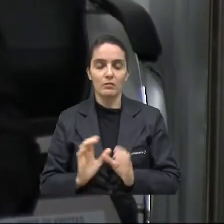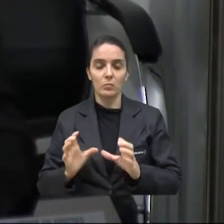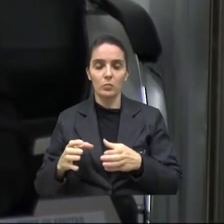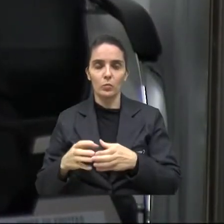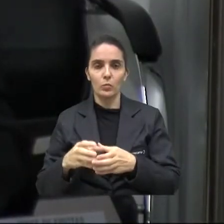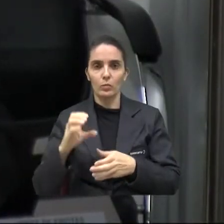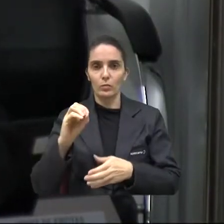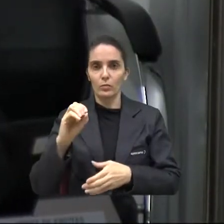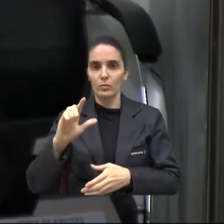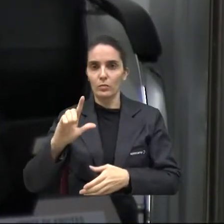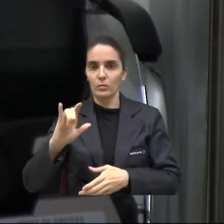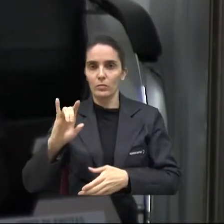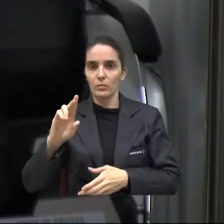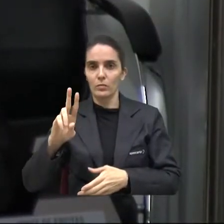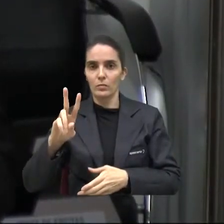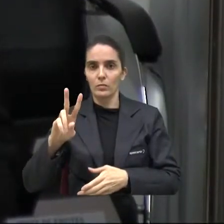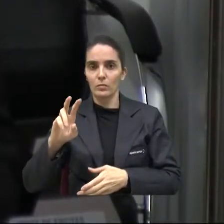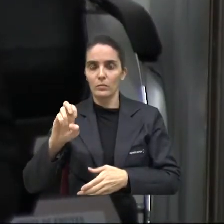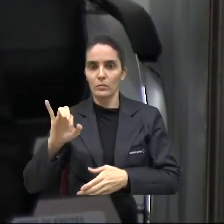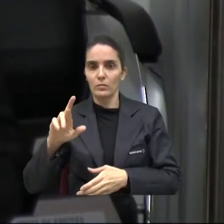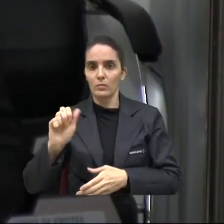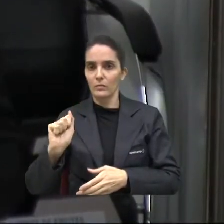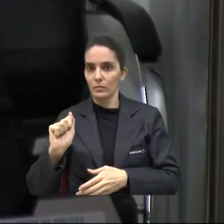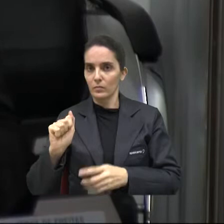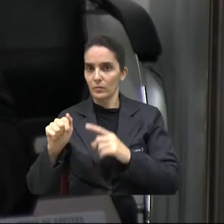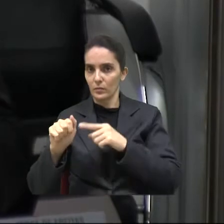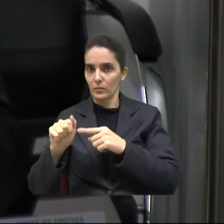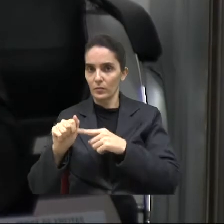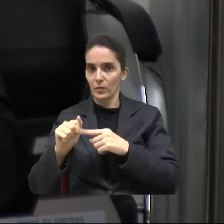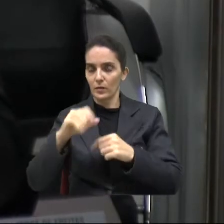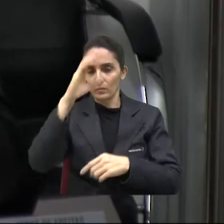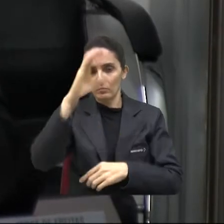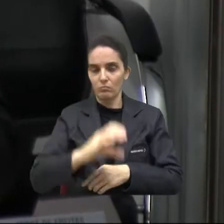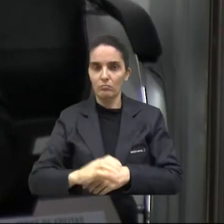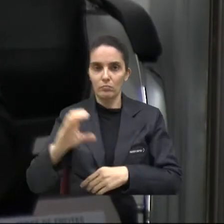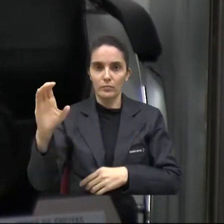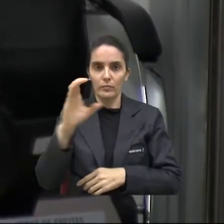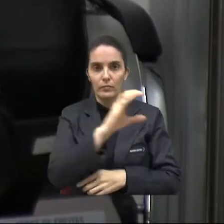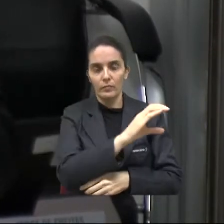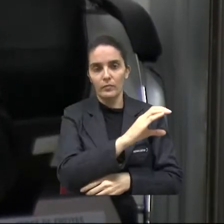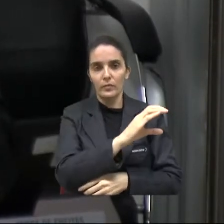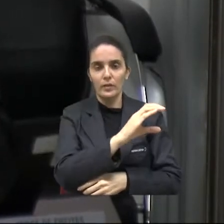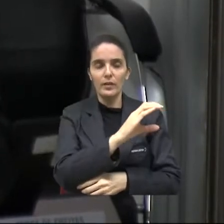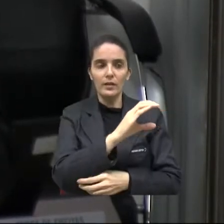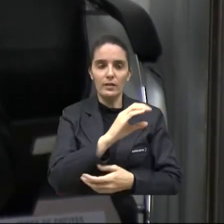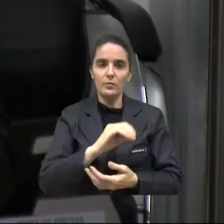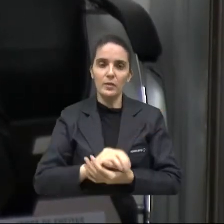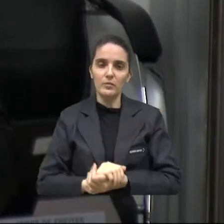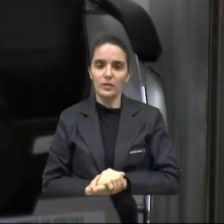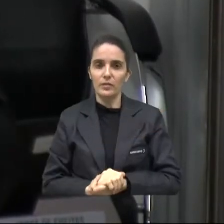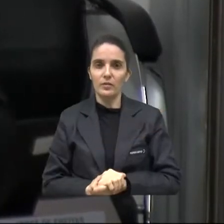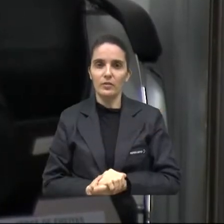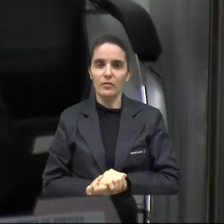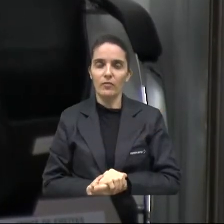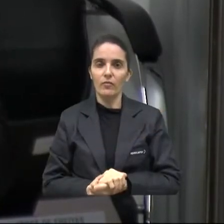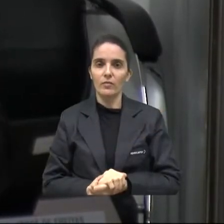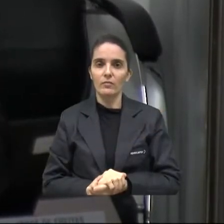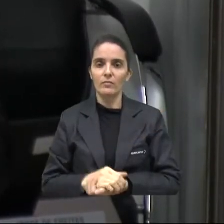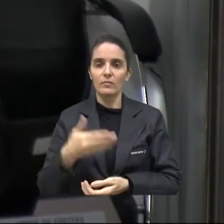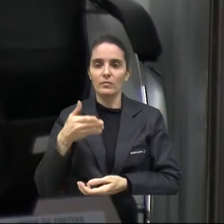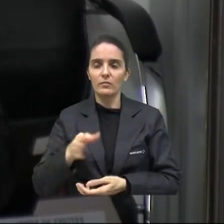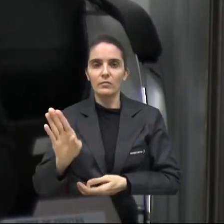Oliveira, que são católicos leigos que estiveram aqui na nossa cidade, principalmente jovens, nas